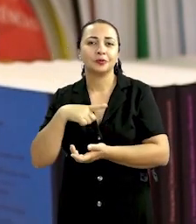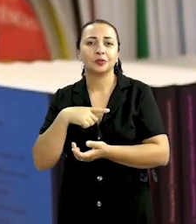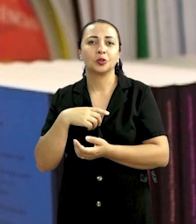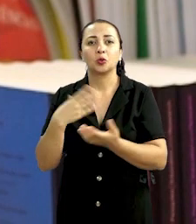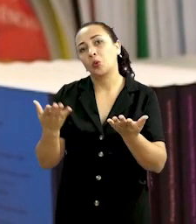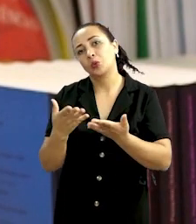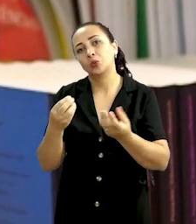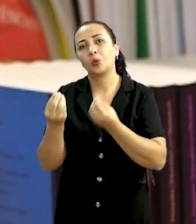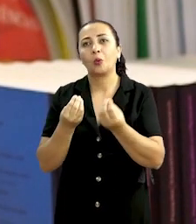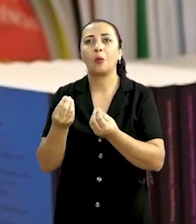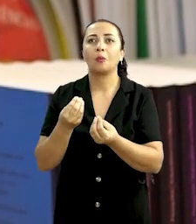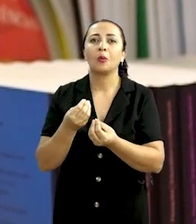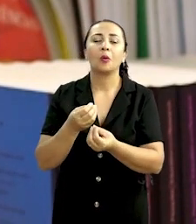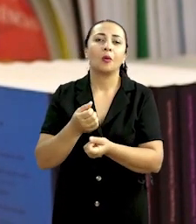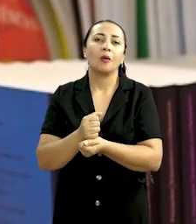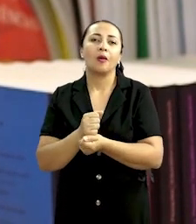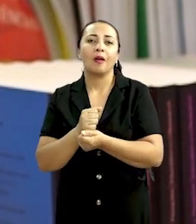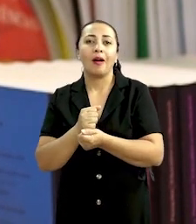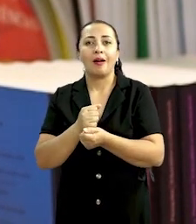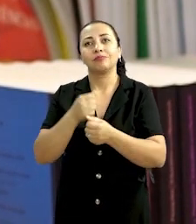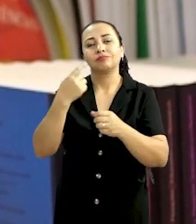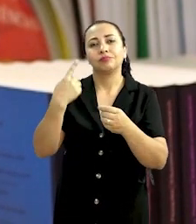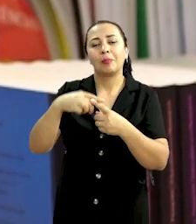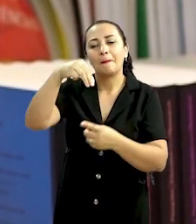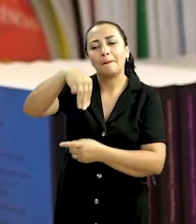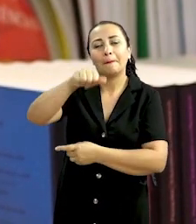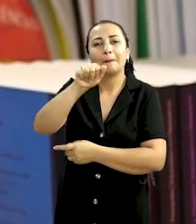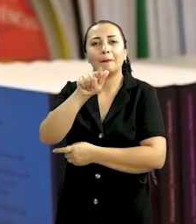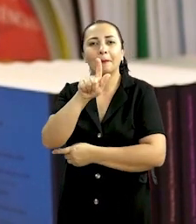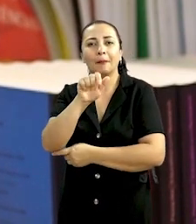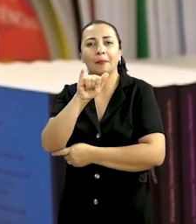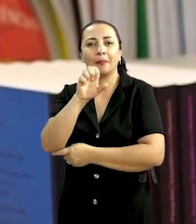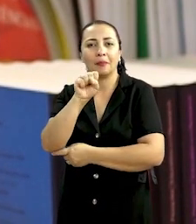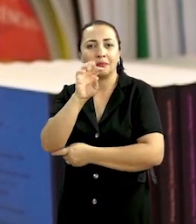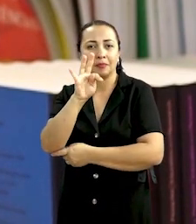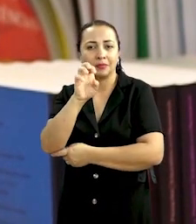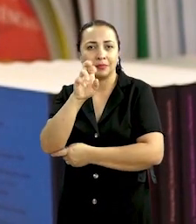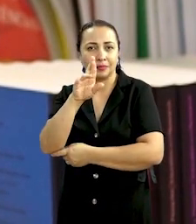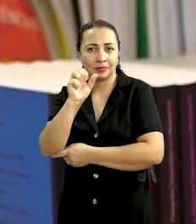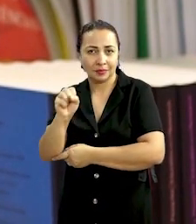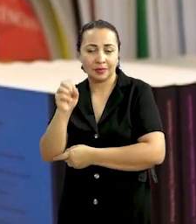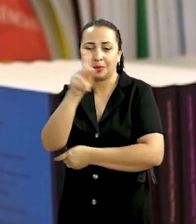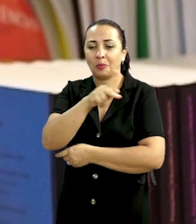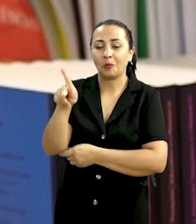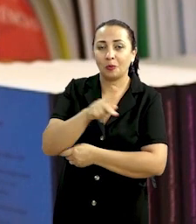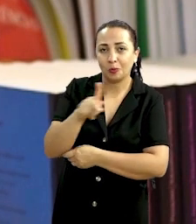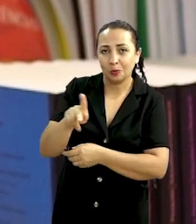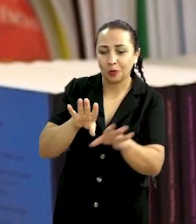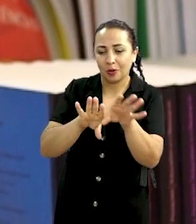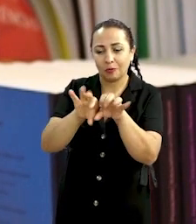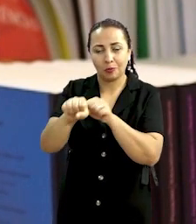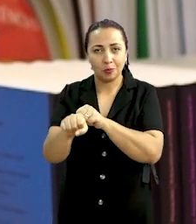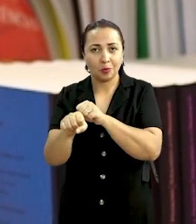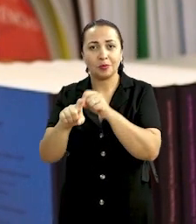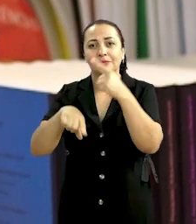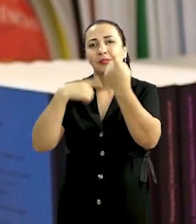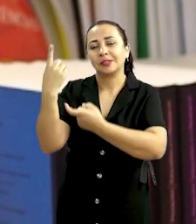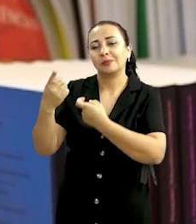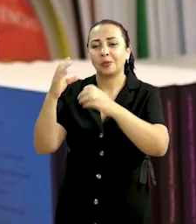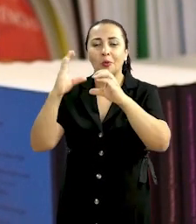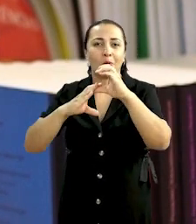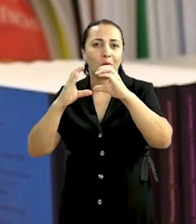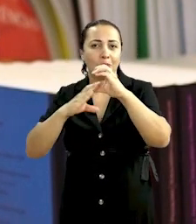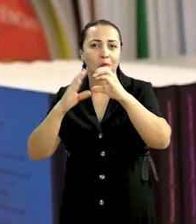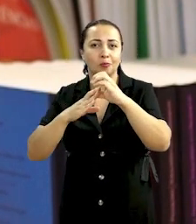é tido hoje como um antigo magistério. Ela é professora. Depois, ela se submeteu